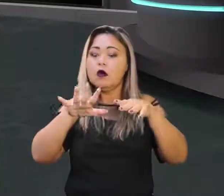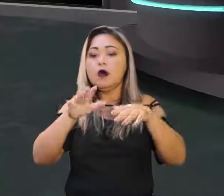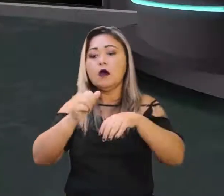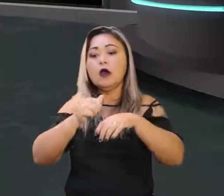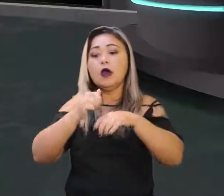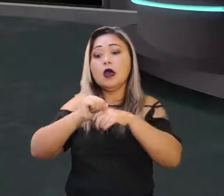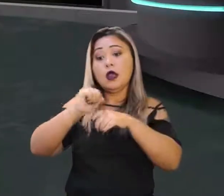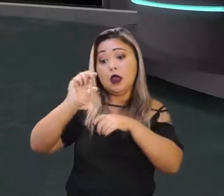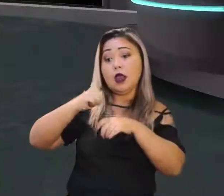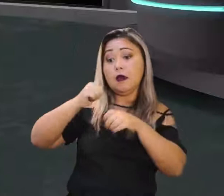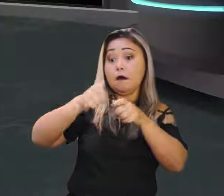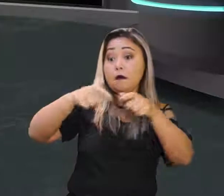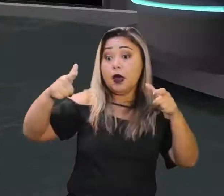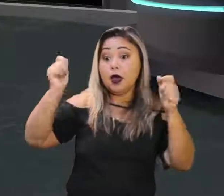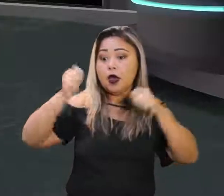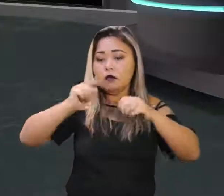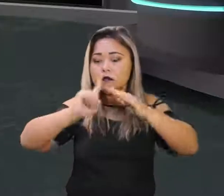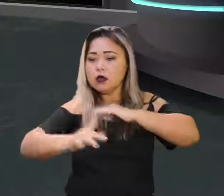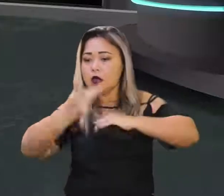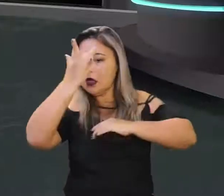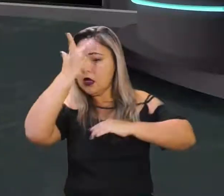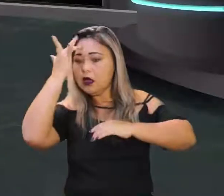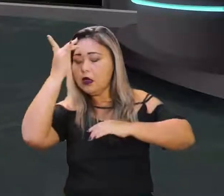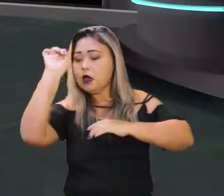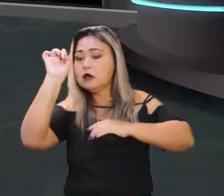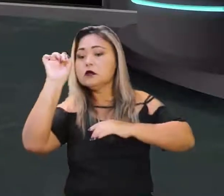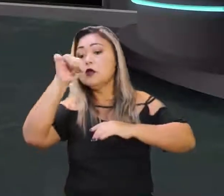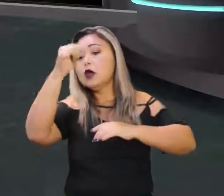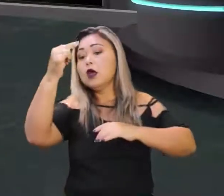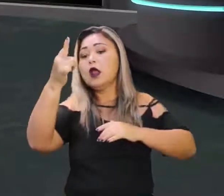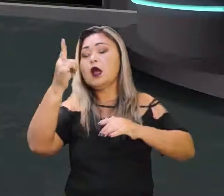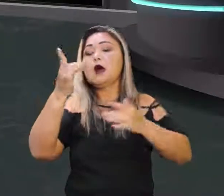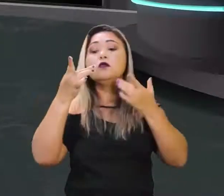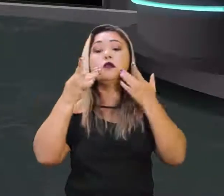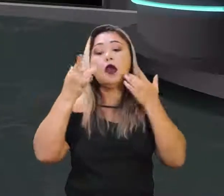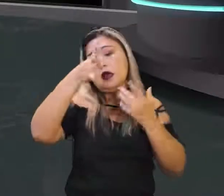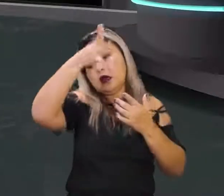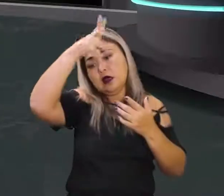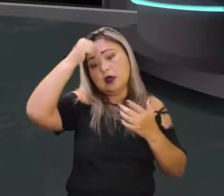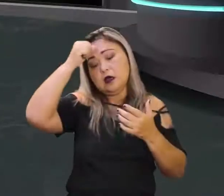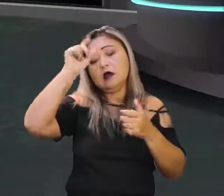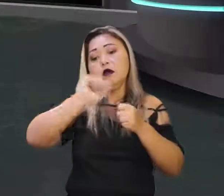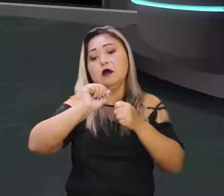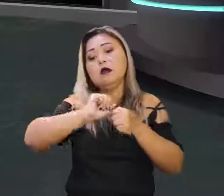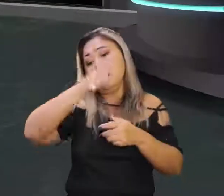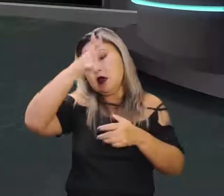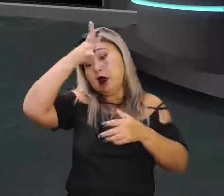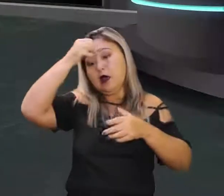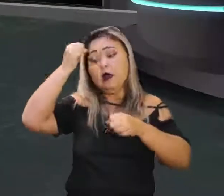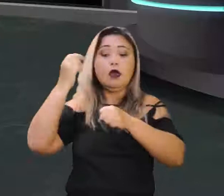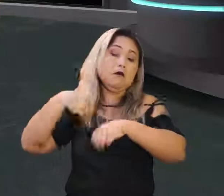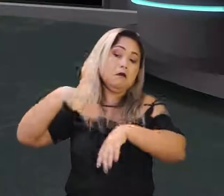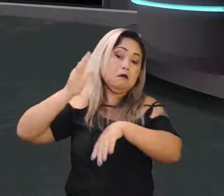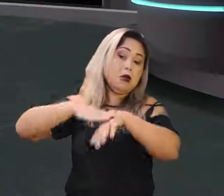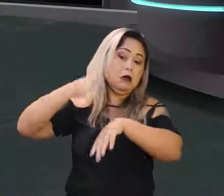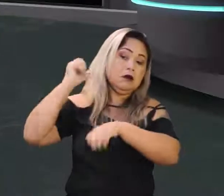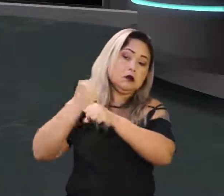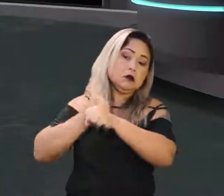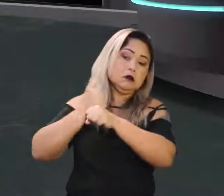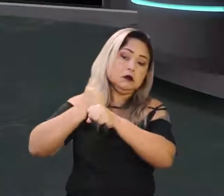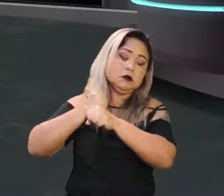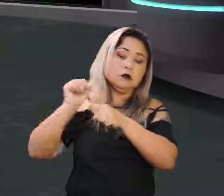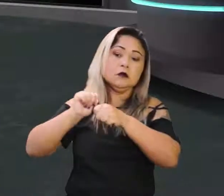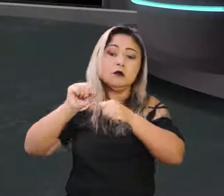Teatro Amazonas, na E- capacidade de pessoas, né? Em tamanho e extensão, porém o Teatro Amazonas é mais antigo. E um modelo